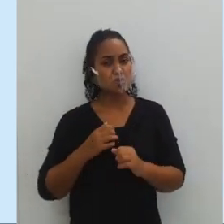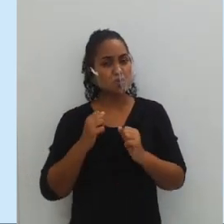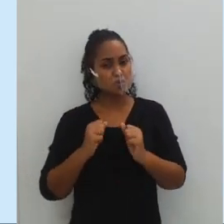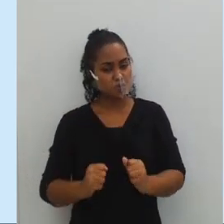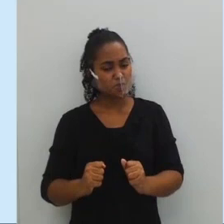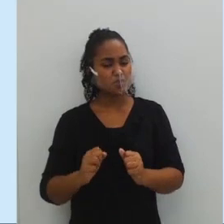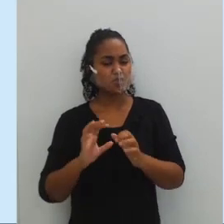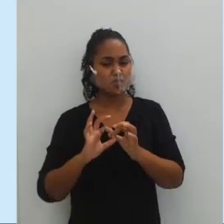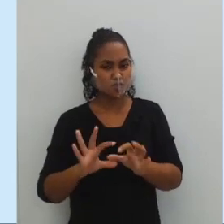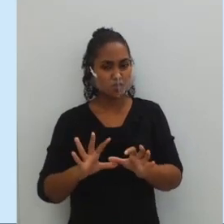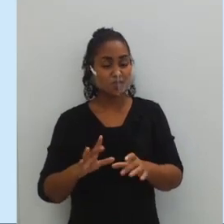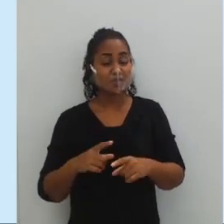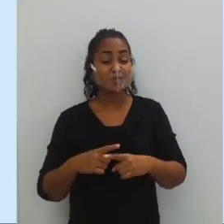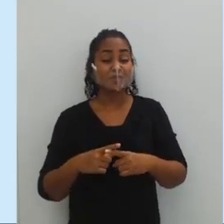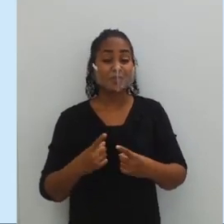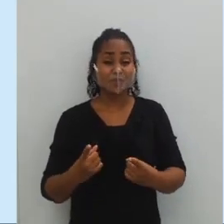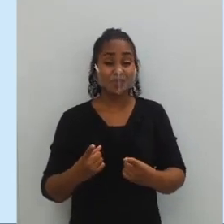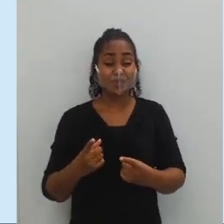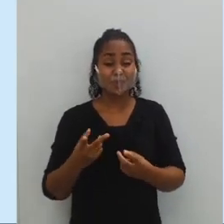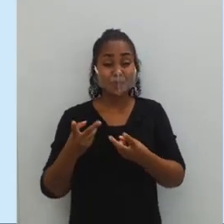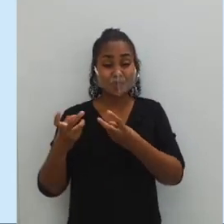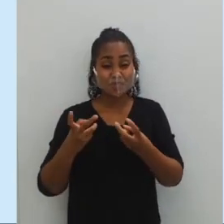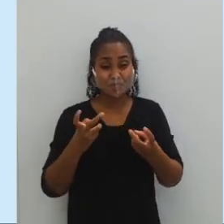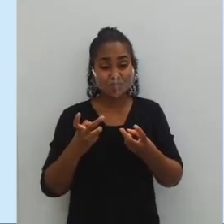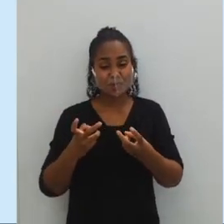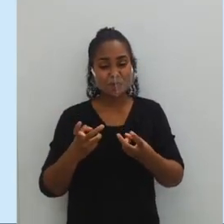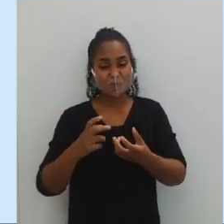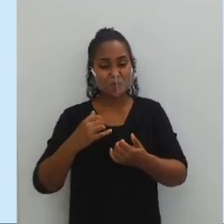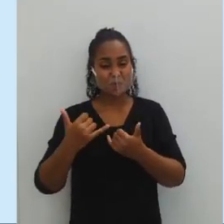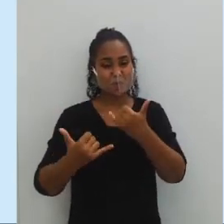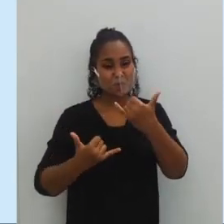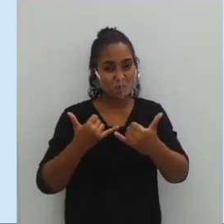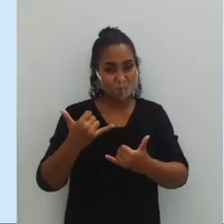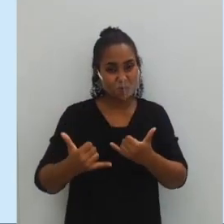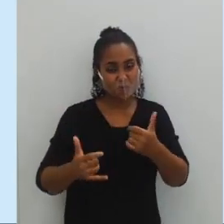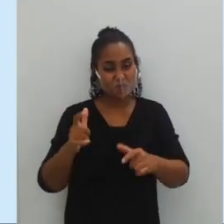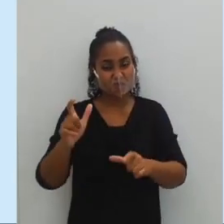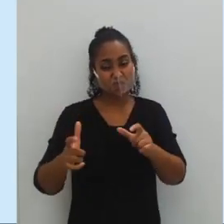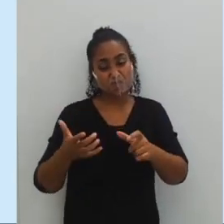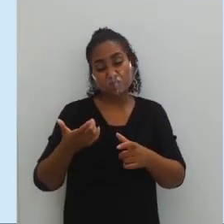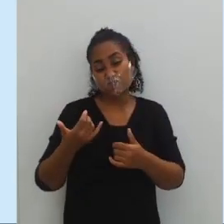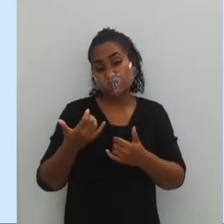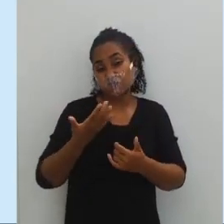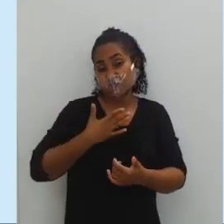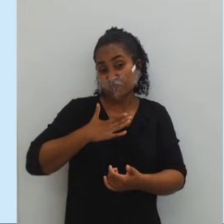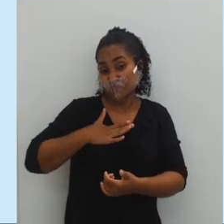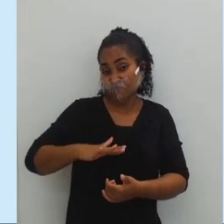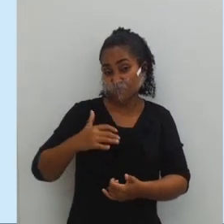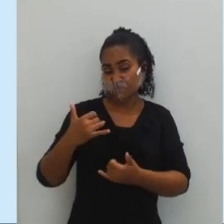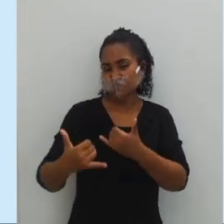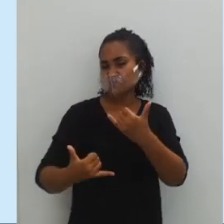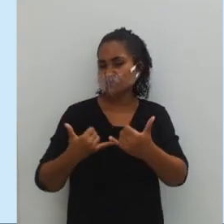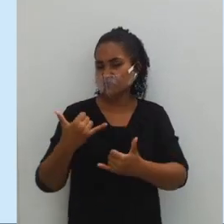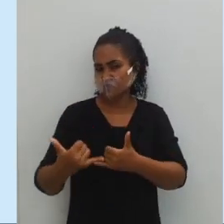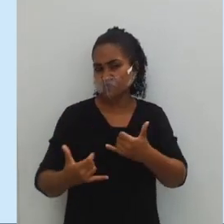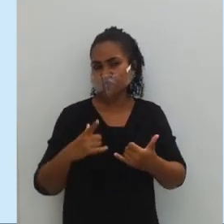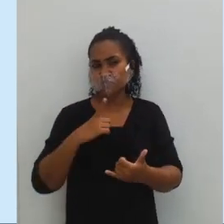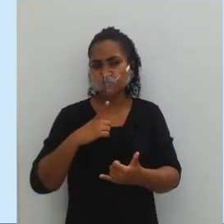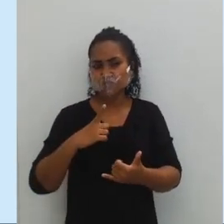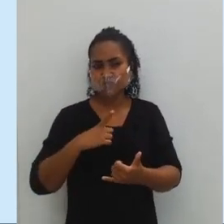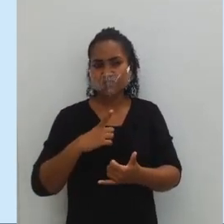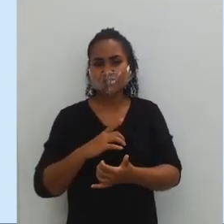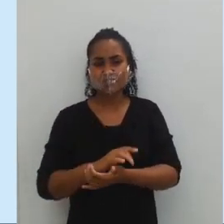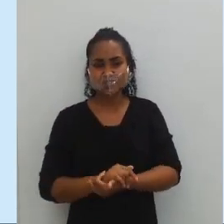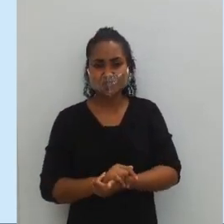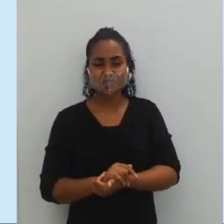se permitem e estão gostando. A partir do momento que eu brinco com uma pessoa e ela não gosta daquela brincadeira, ou a